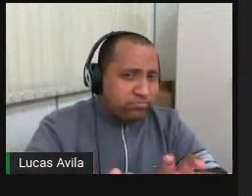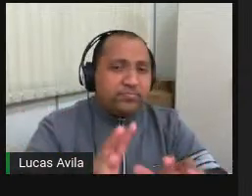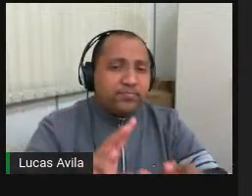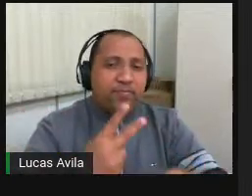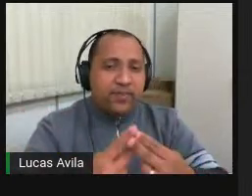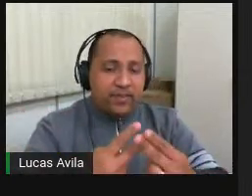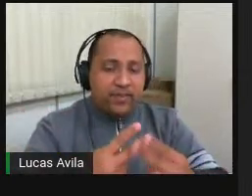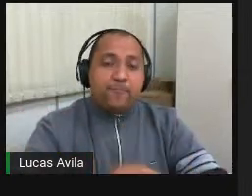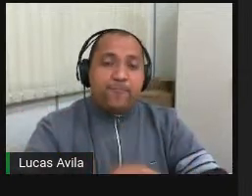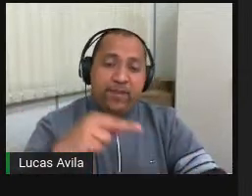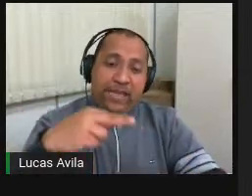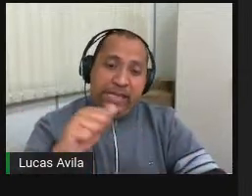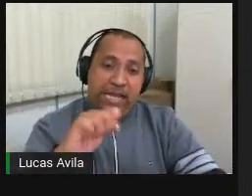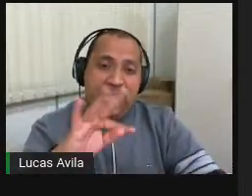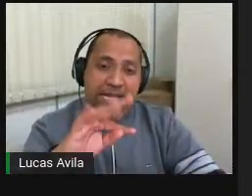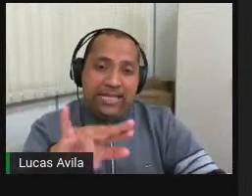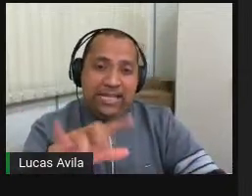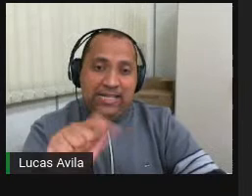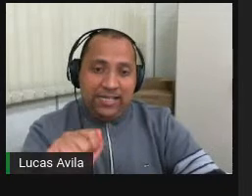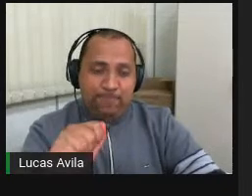Natália Machado Oliveira.